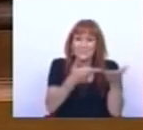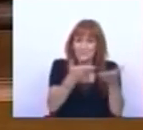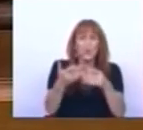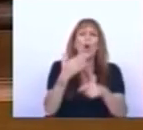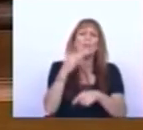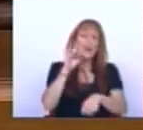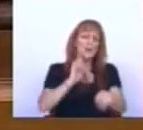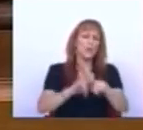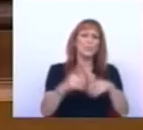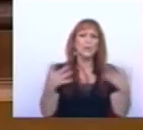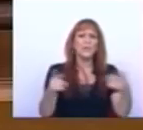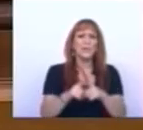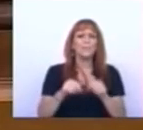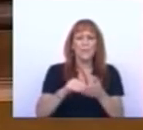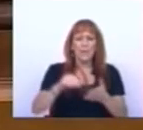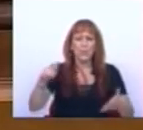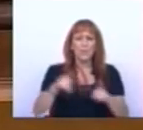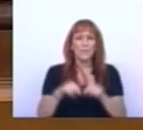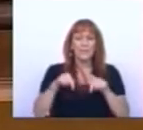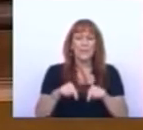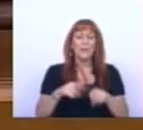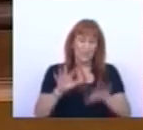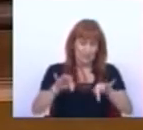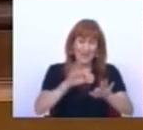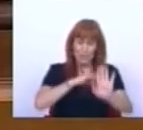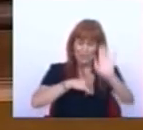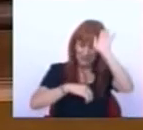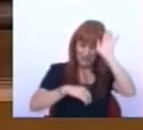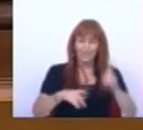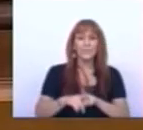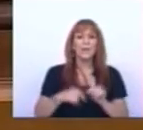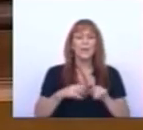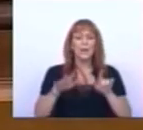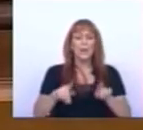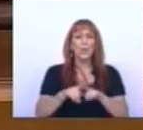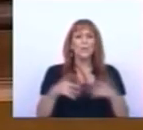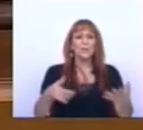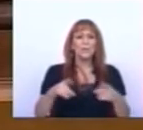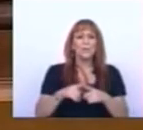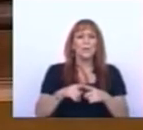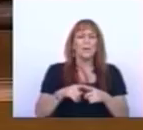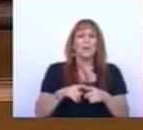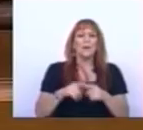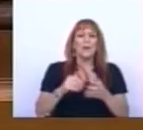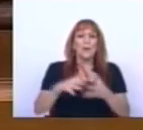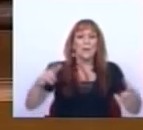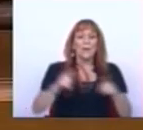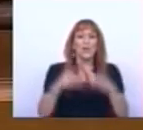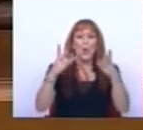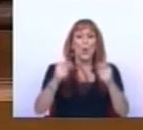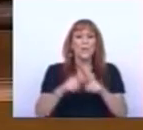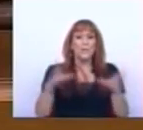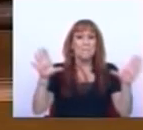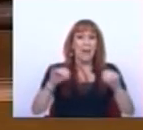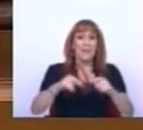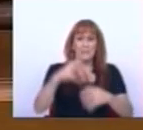os problemas vão se avolumar e estou mesmo a terminar, Sr. Presidente, vão se avolumar e as contas vão ficar cada